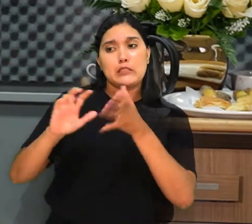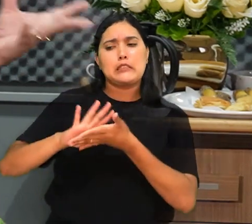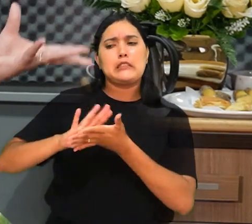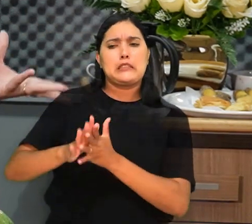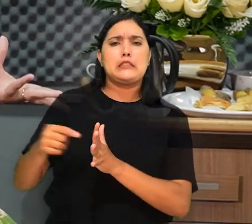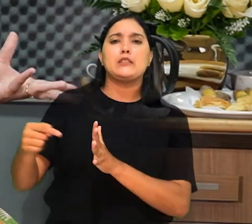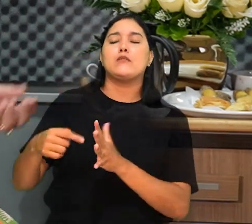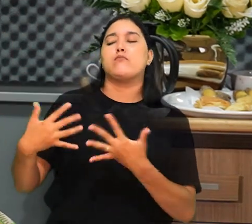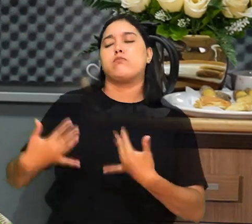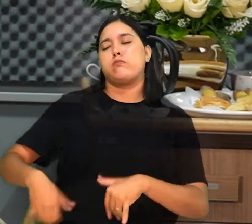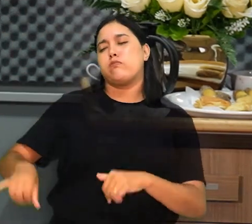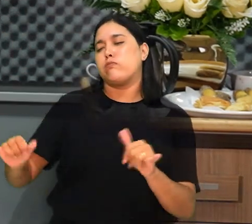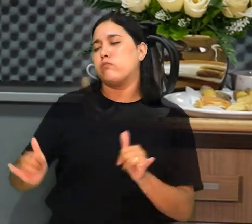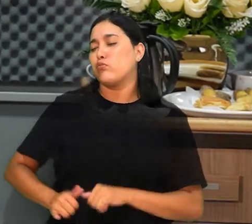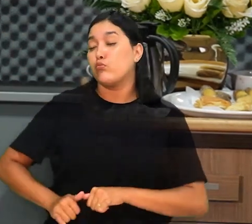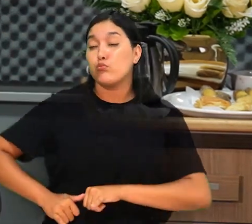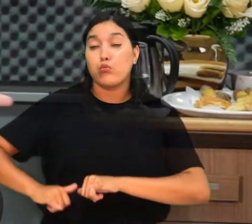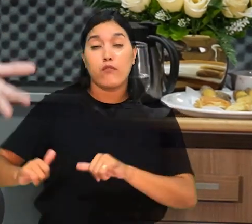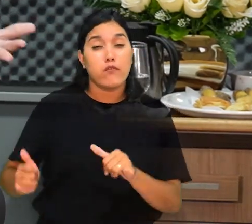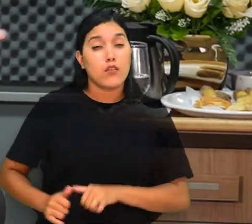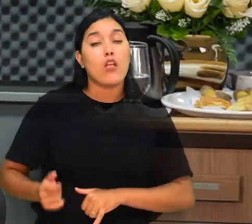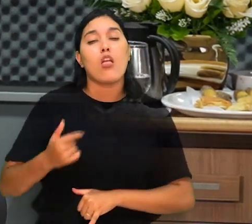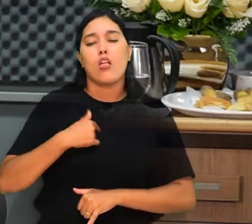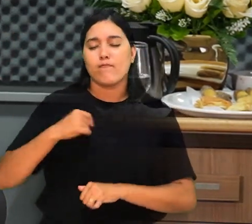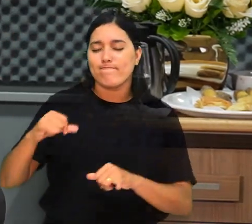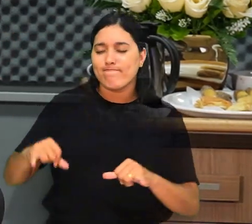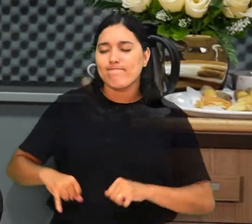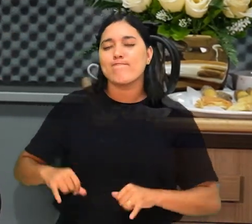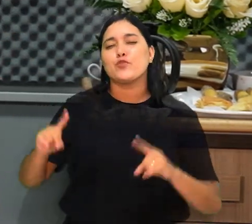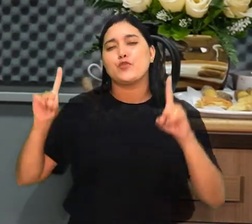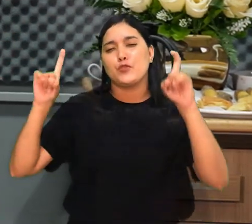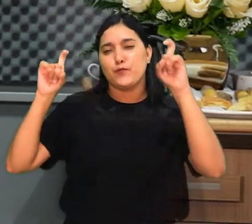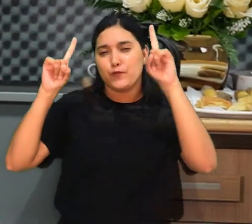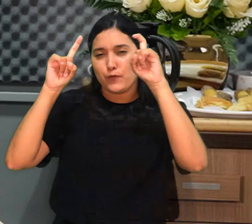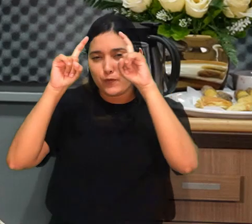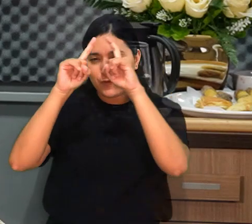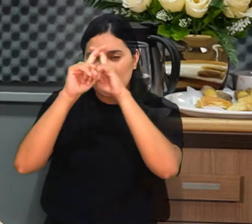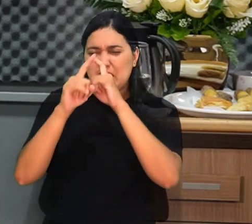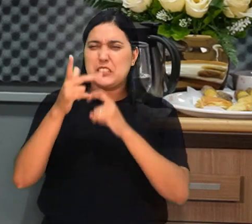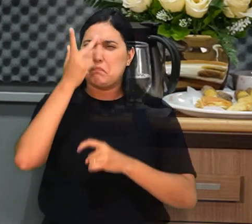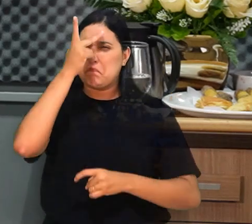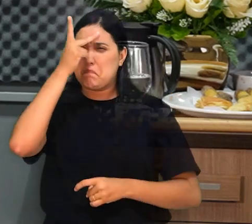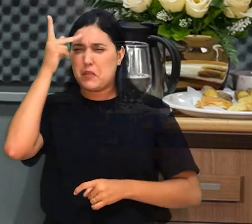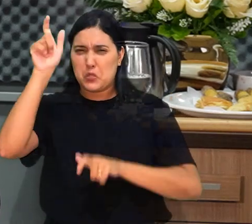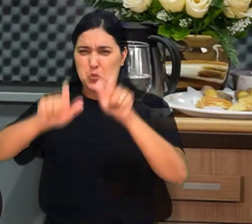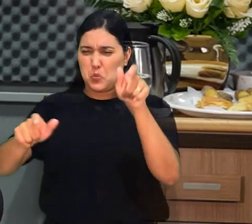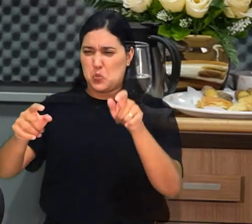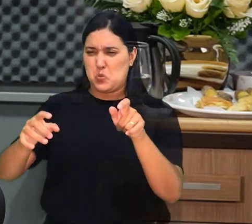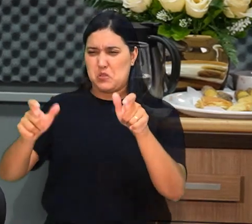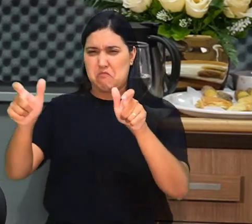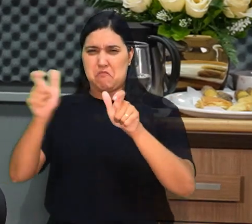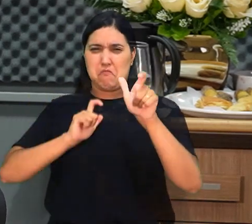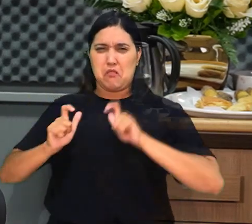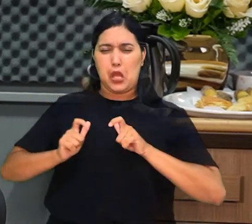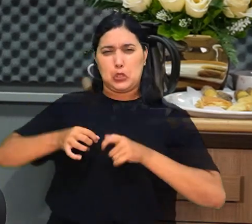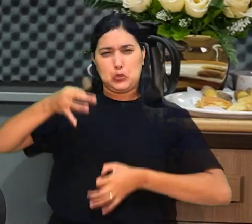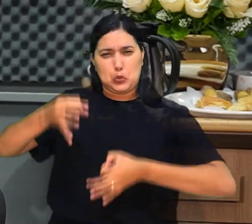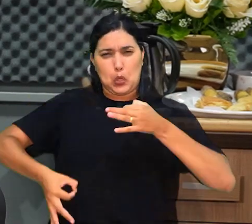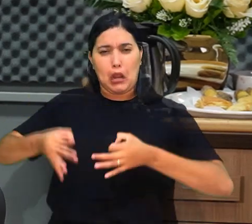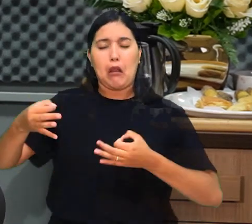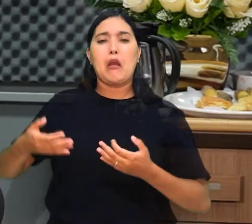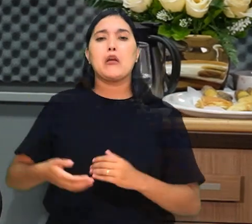não tinha necessidade, né? E questão do preconceito, sofri muito. Nossa, não tem noção